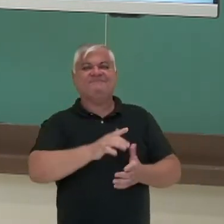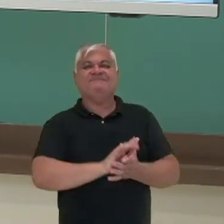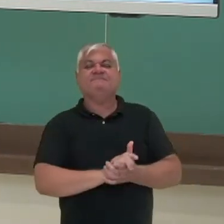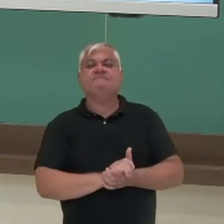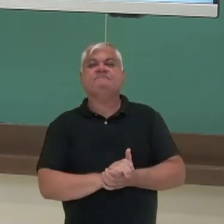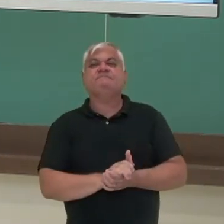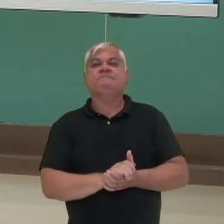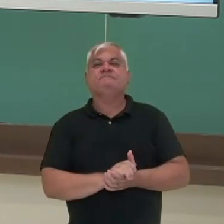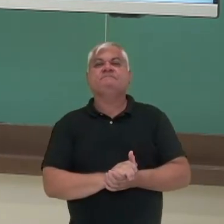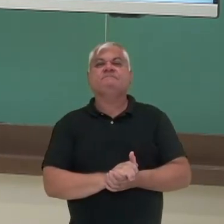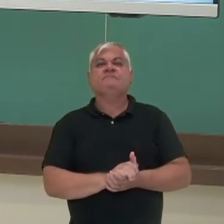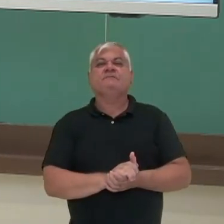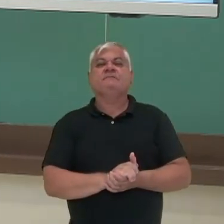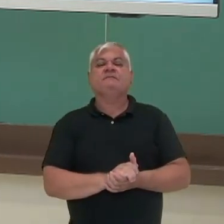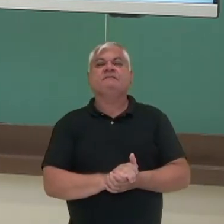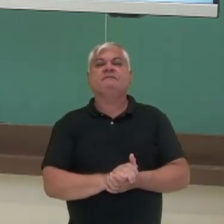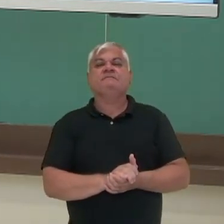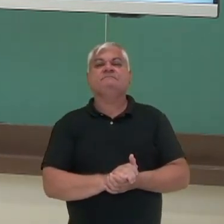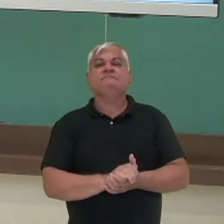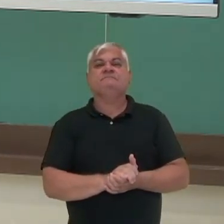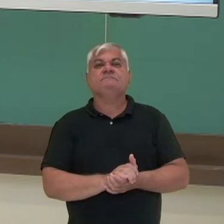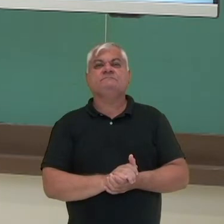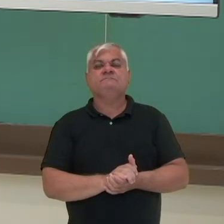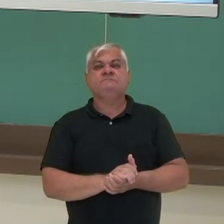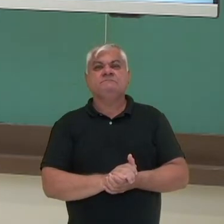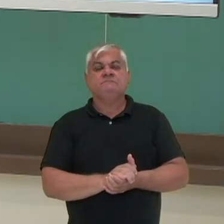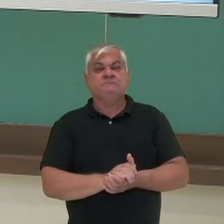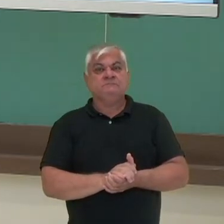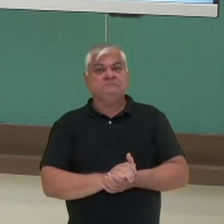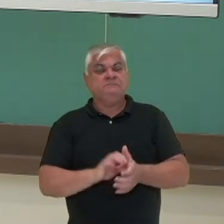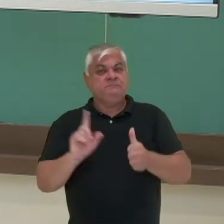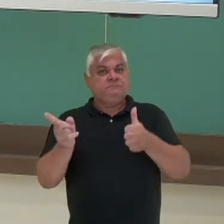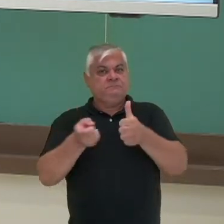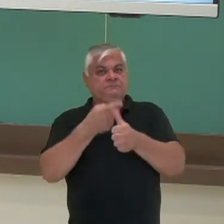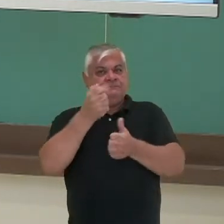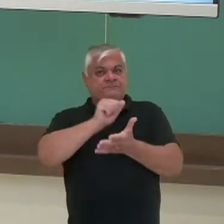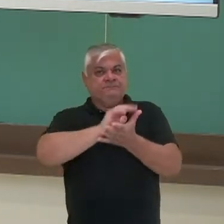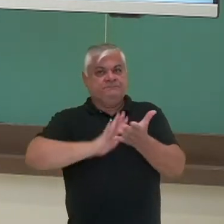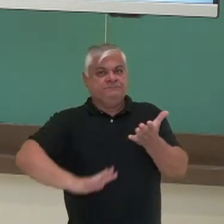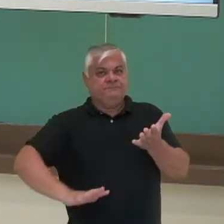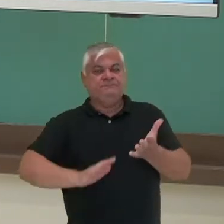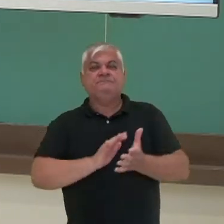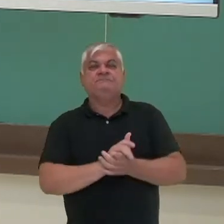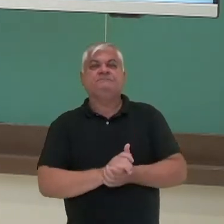então. Seguindo, temos então a nossa atividade número 1.